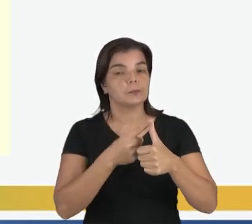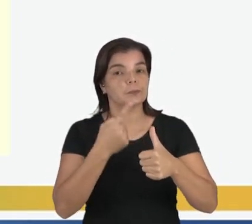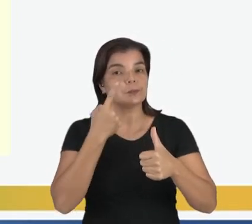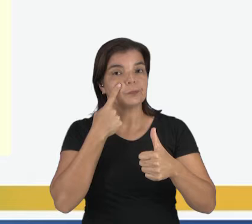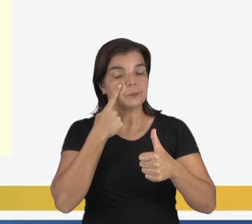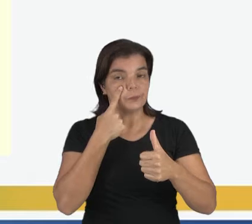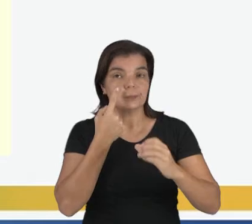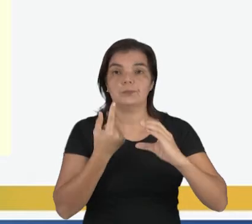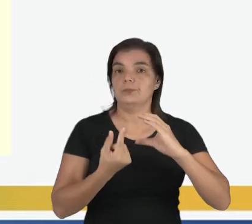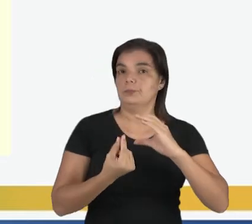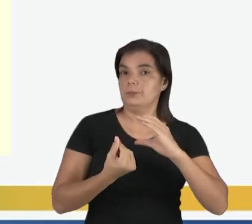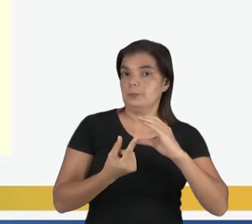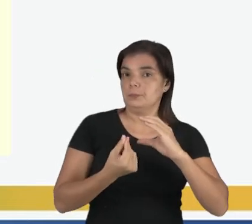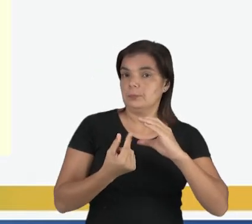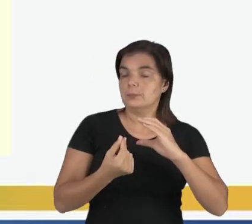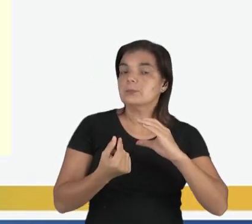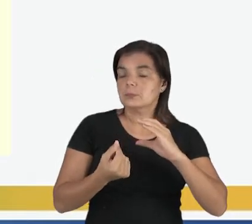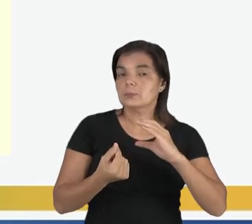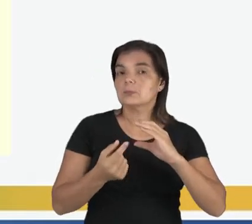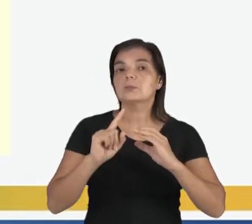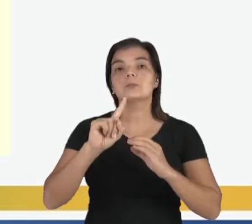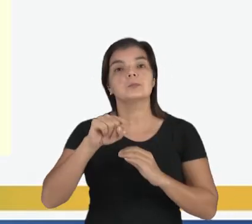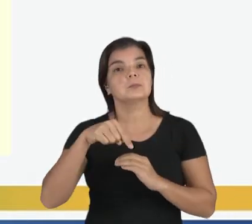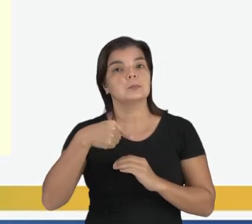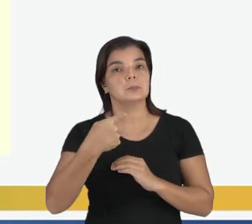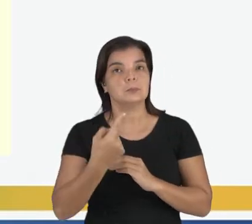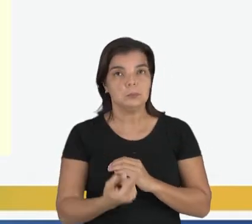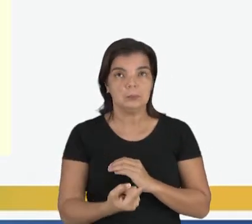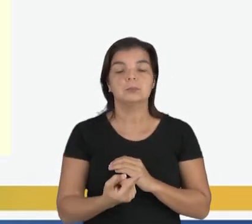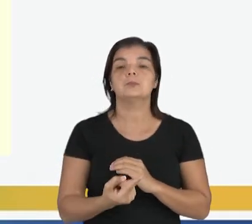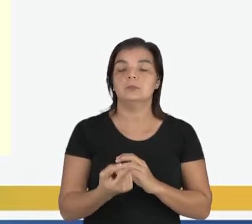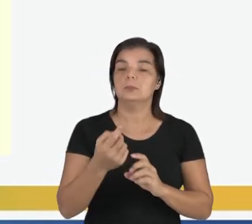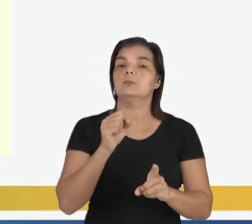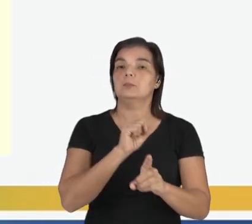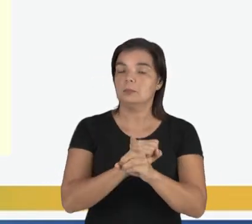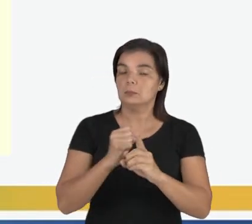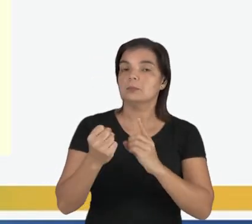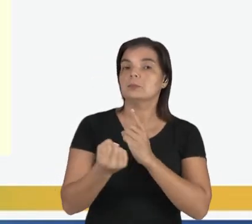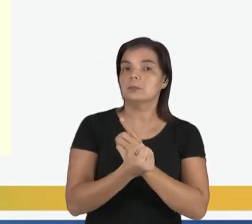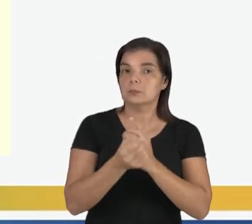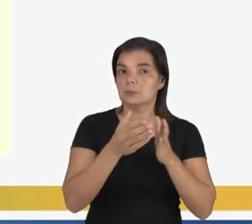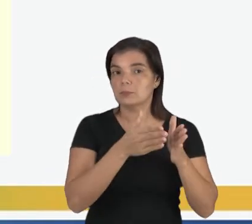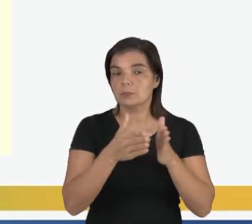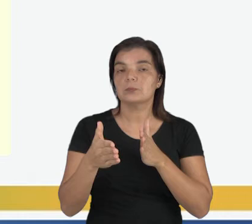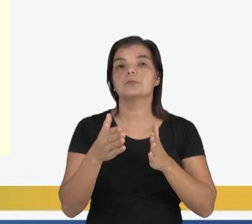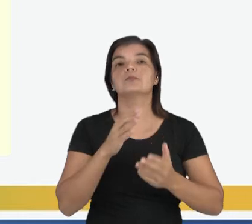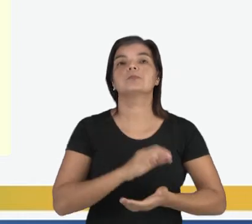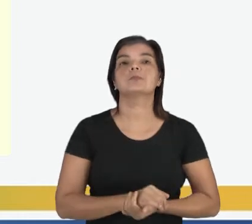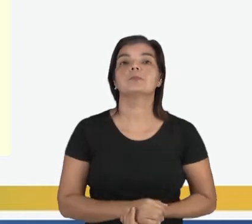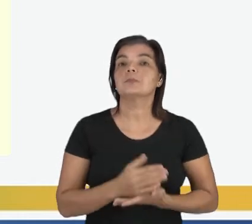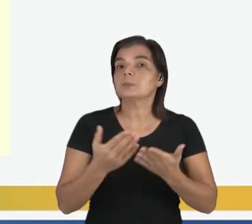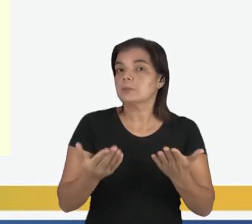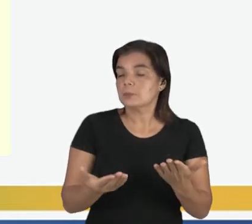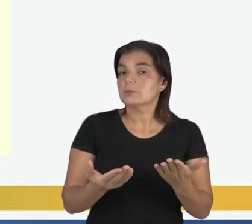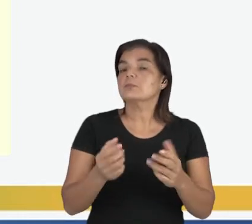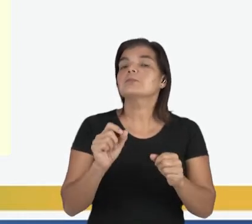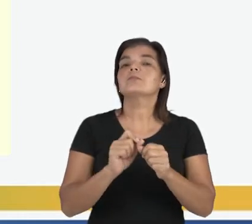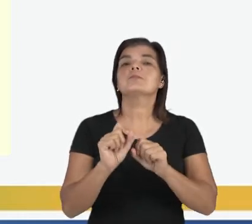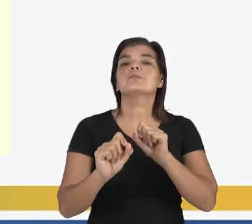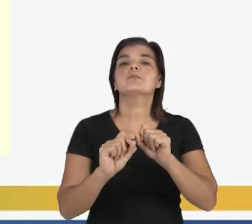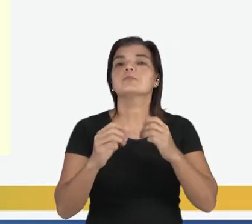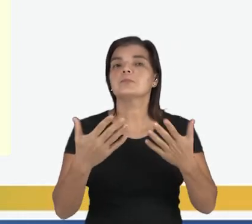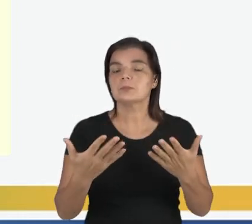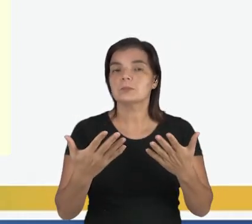vamos, né, amadurecer o capitalismo, depois para se ter aí essa transição para o socialismo, né? Então, isso vai fazer com